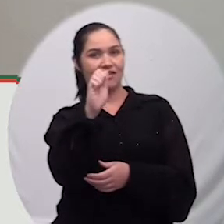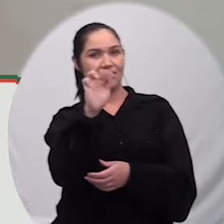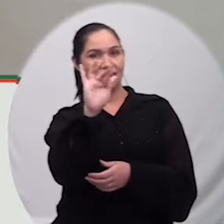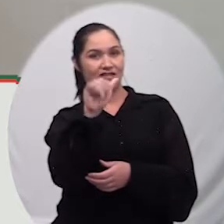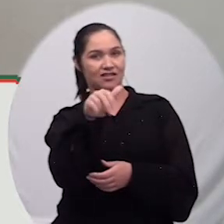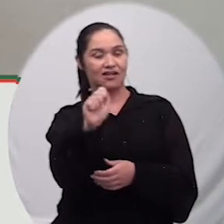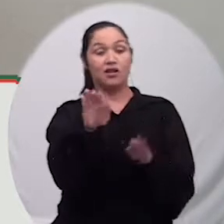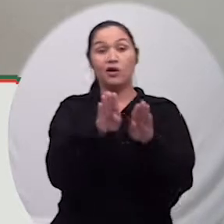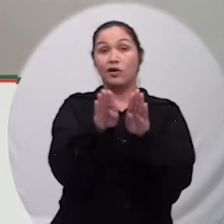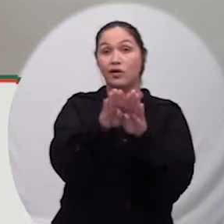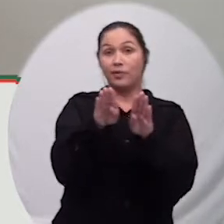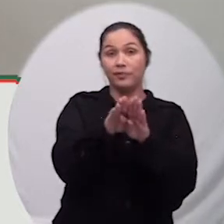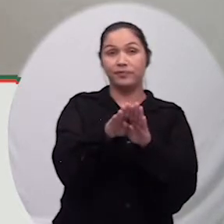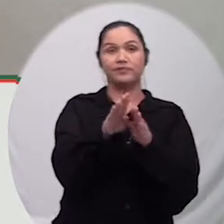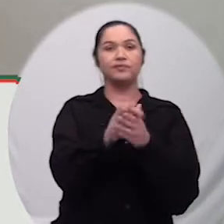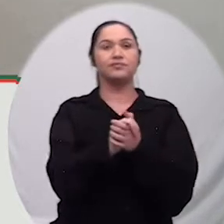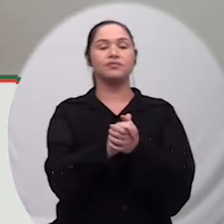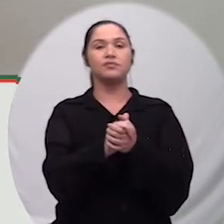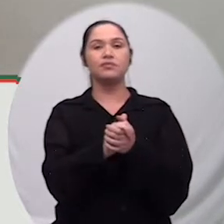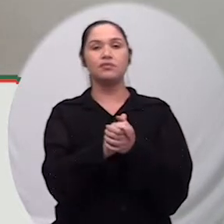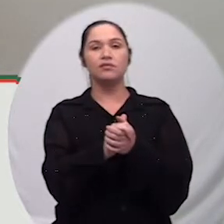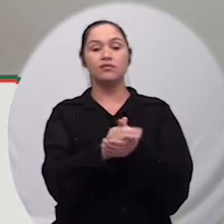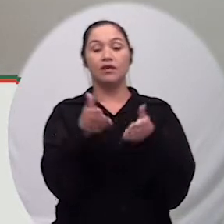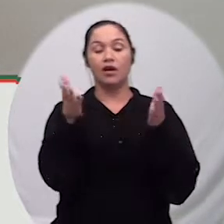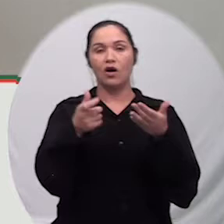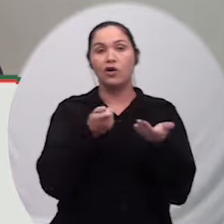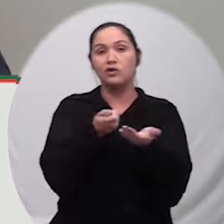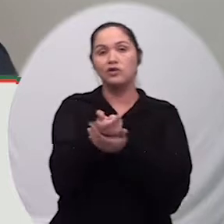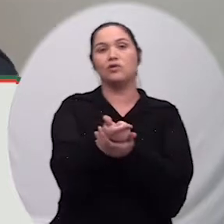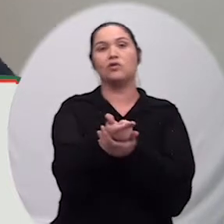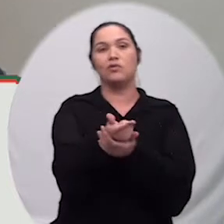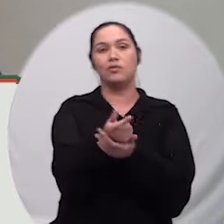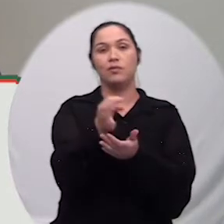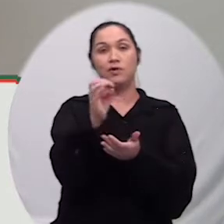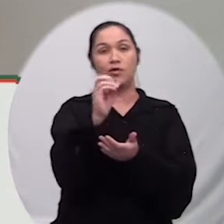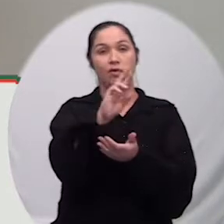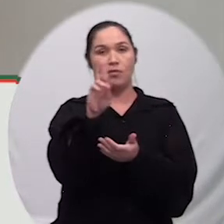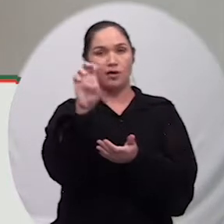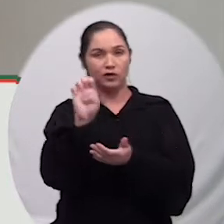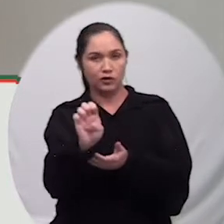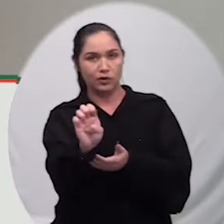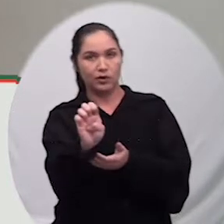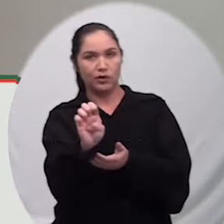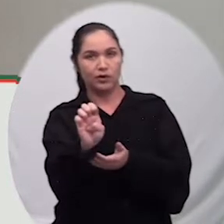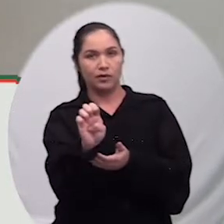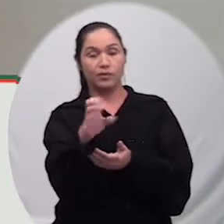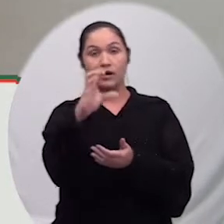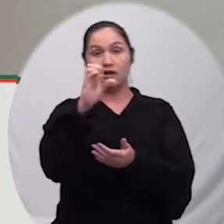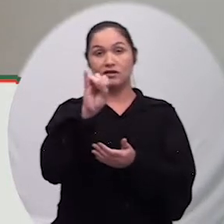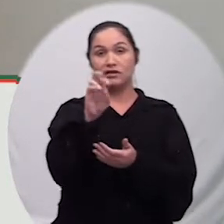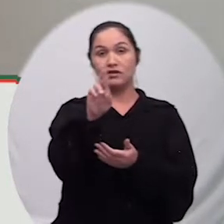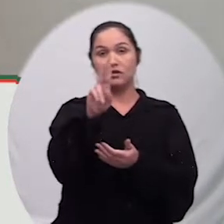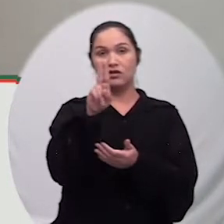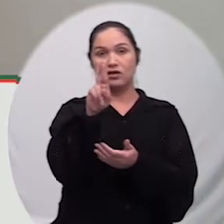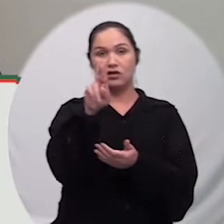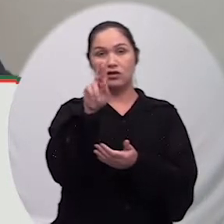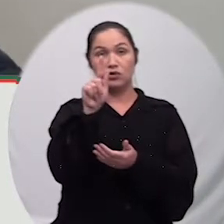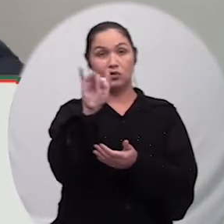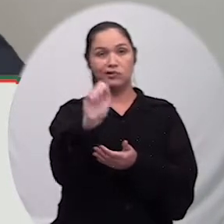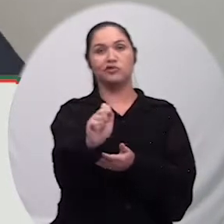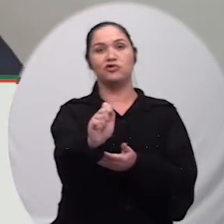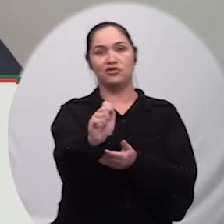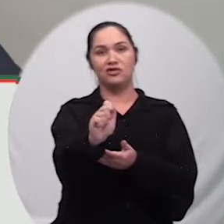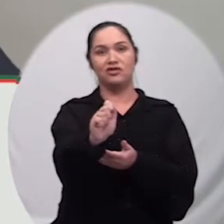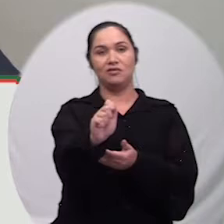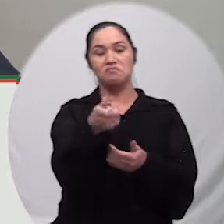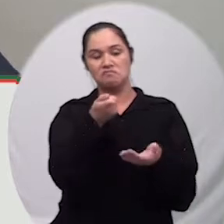cirurgia a vídeo, isso o doutor Leon e também o doutor Benedetti, que isso